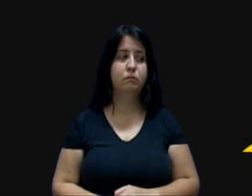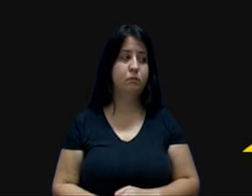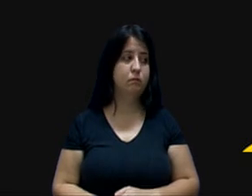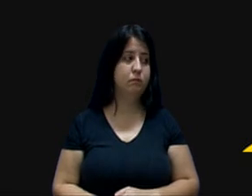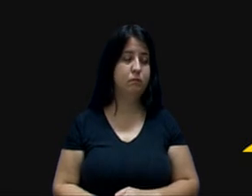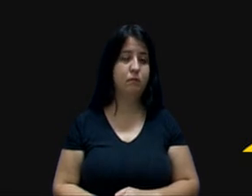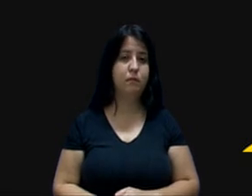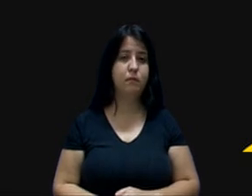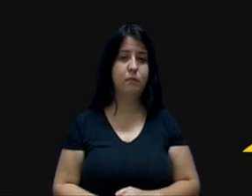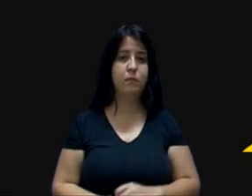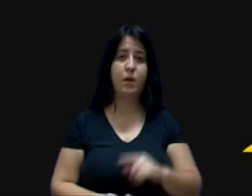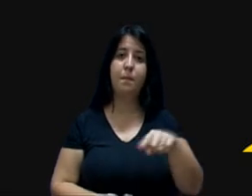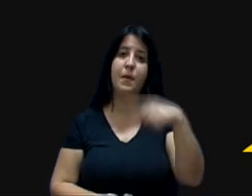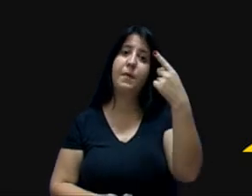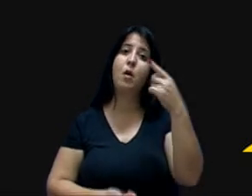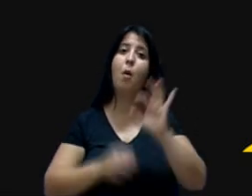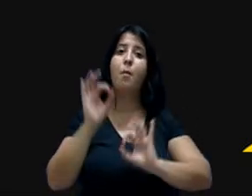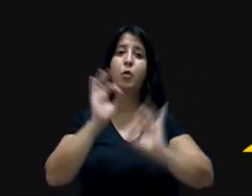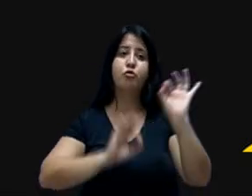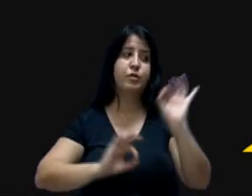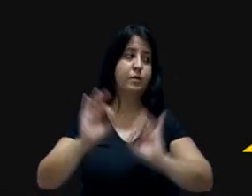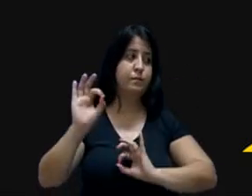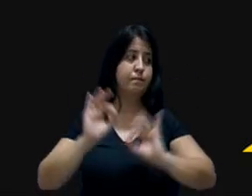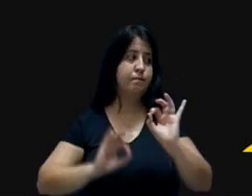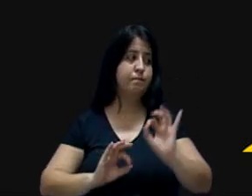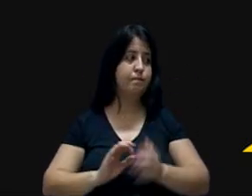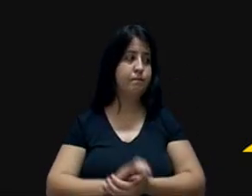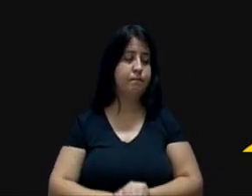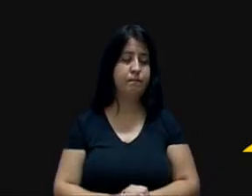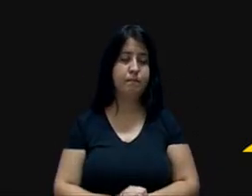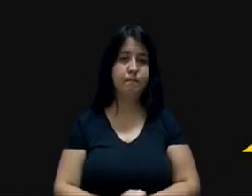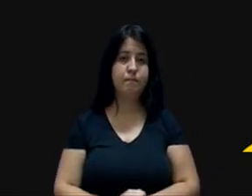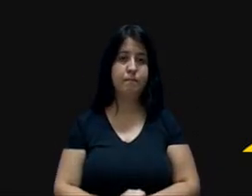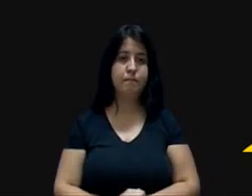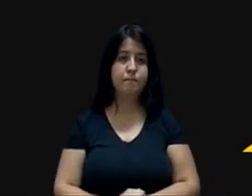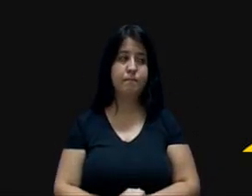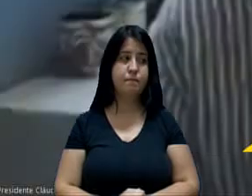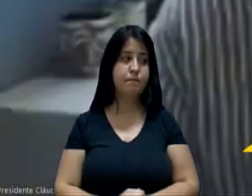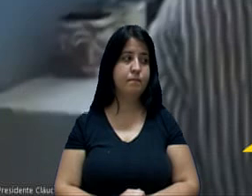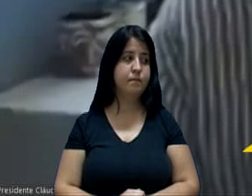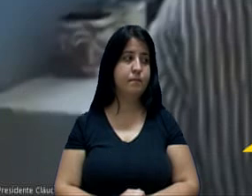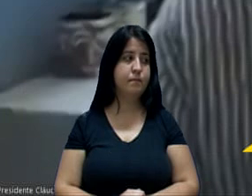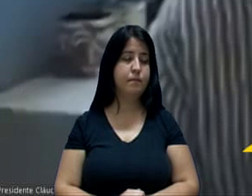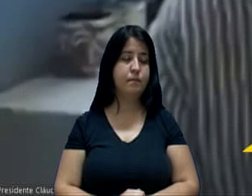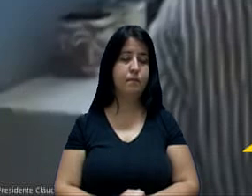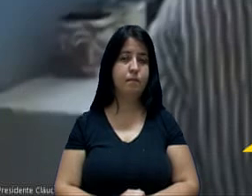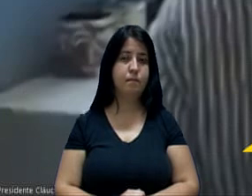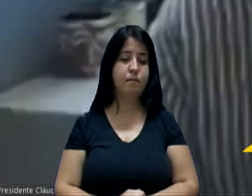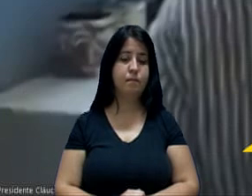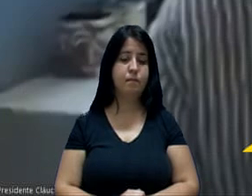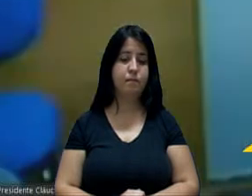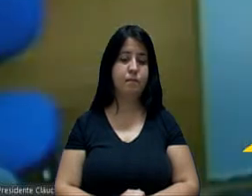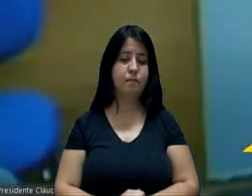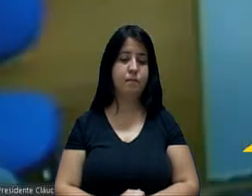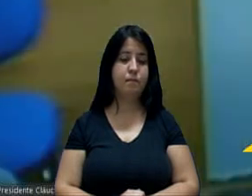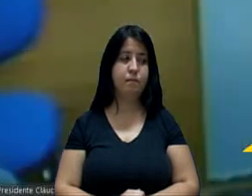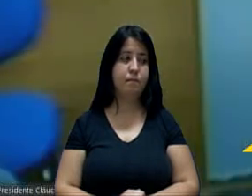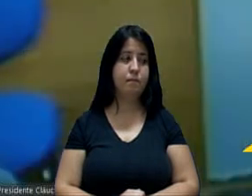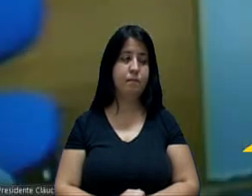Primeiro, o projeto. Ele é representante do... Tá bom, do comitê. Obrigado. Eu gostaria de saber